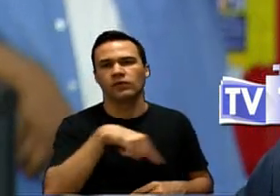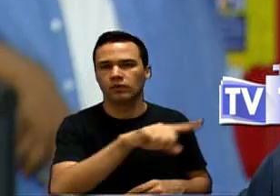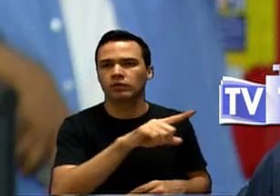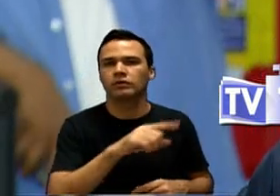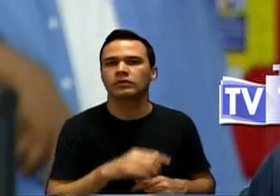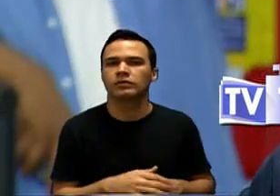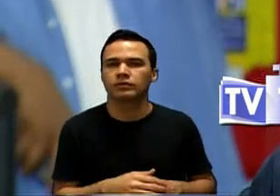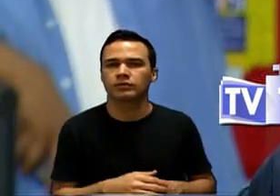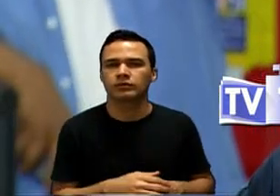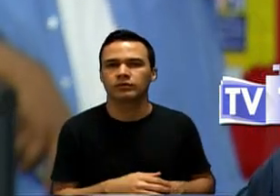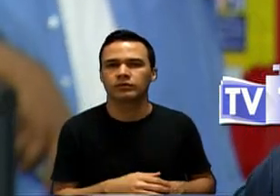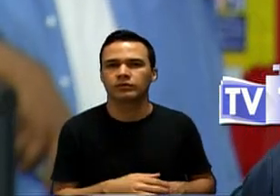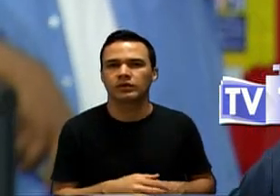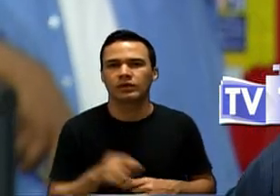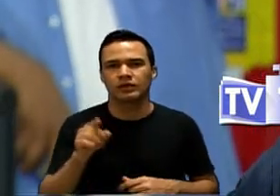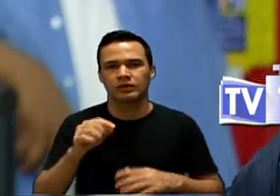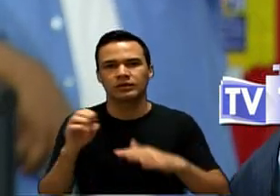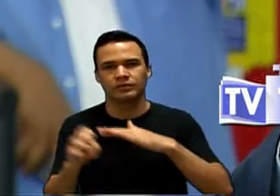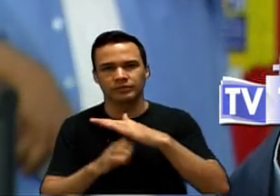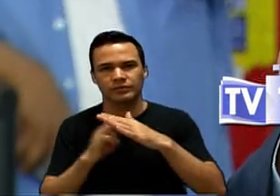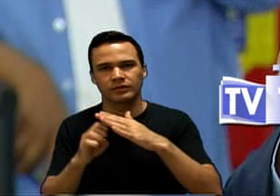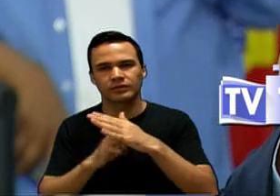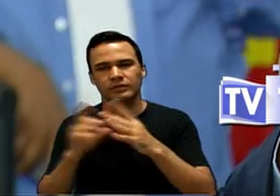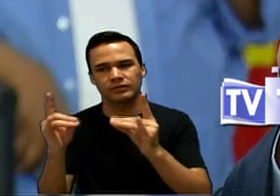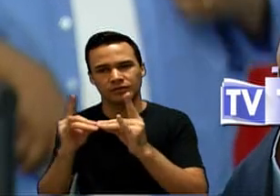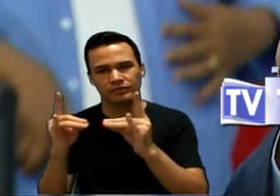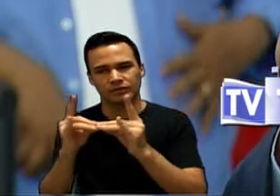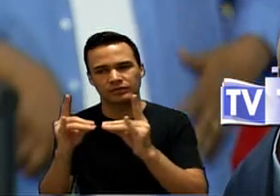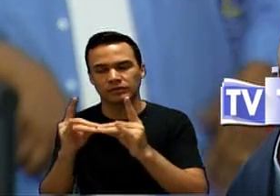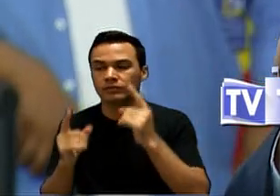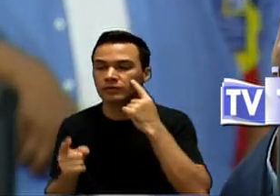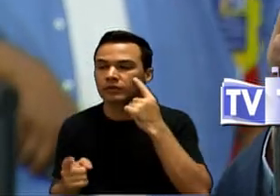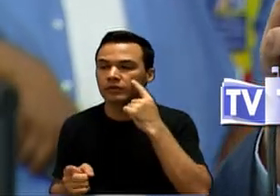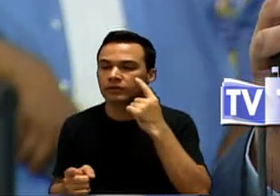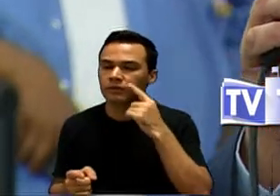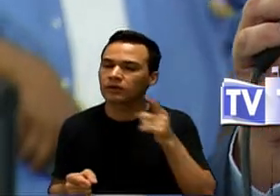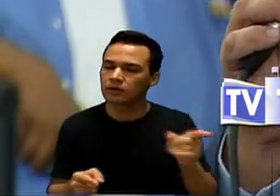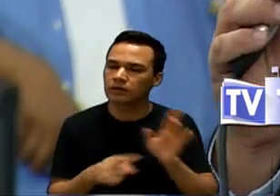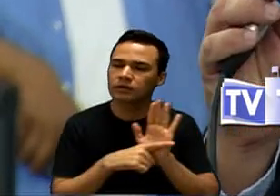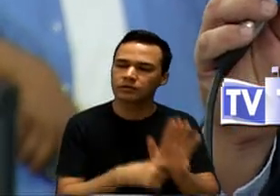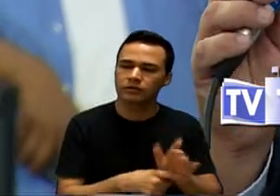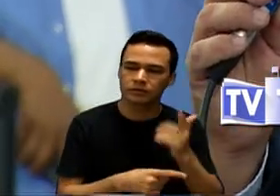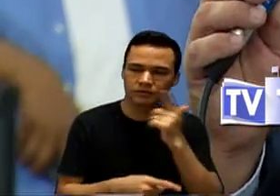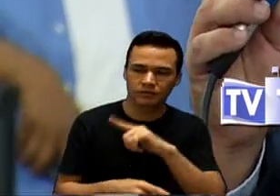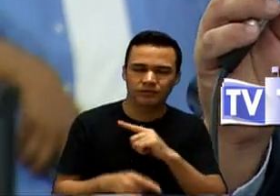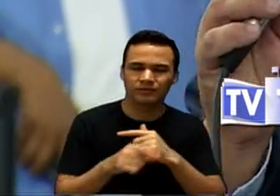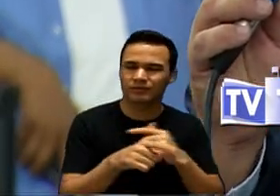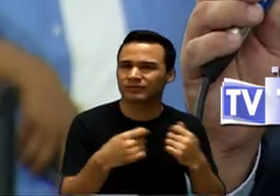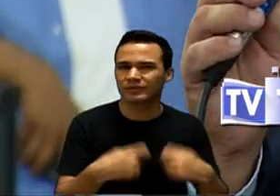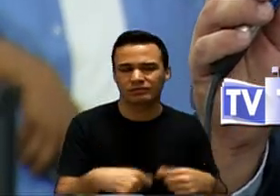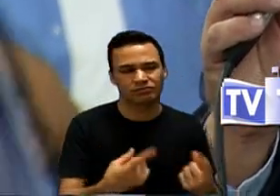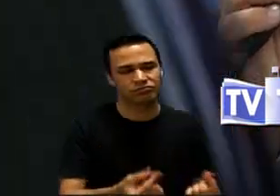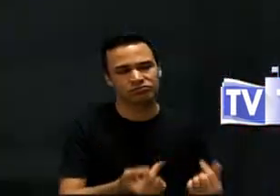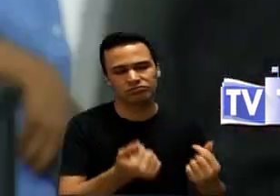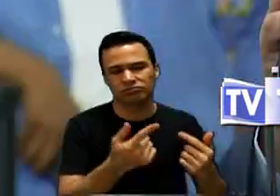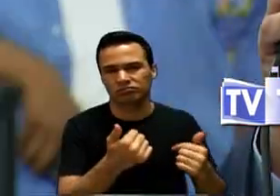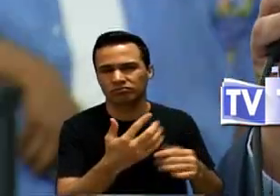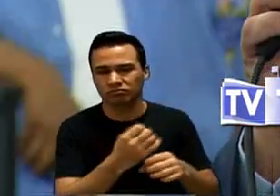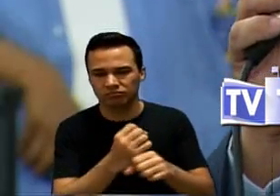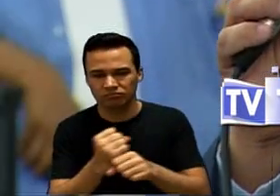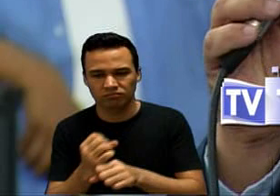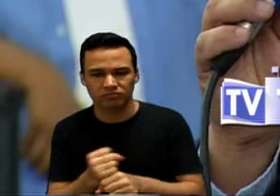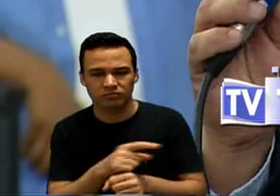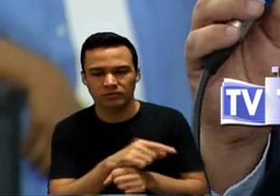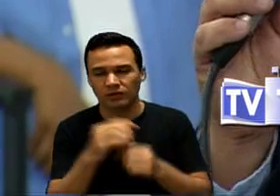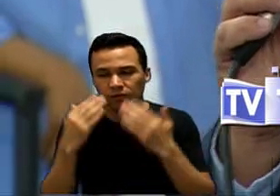lá na empresa que fez o velório dele para ver os direitos, ver se a gente consegue. Tiveram fazer uma grande vaquinha, na hora que chegaram